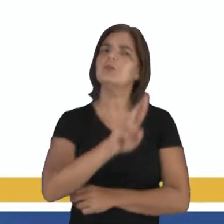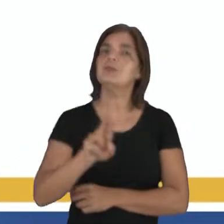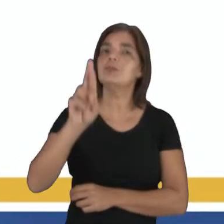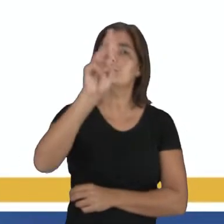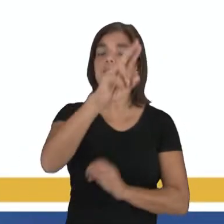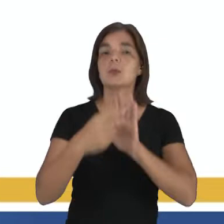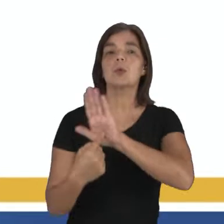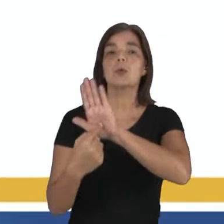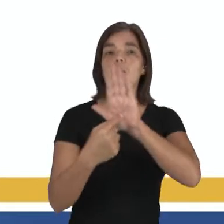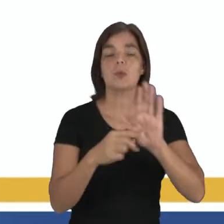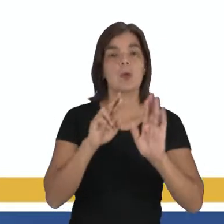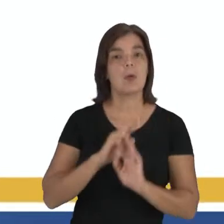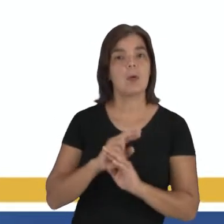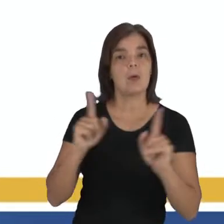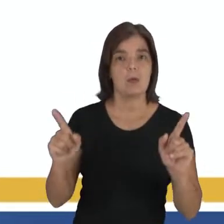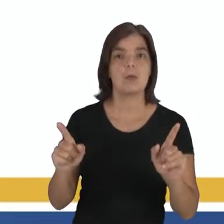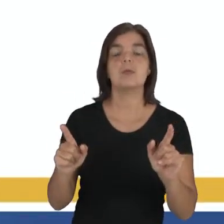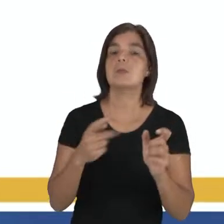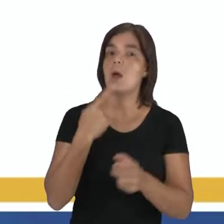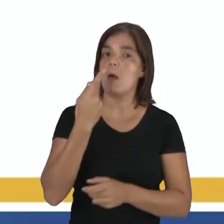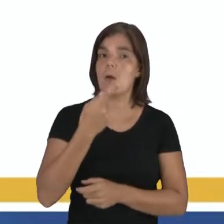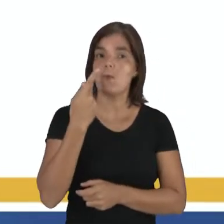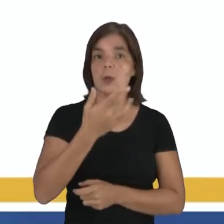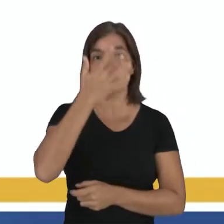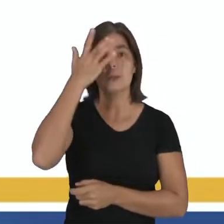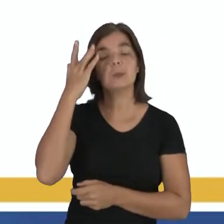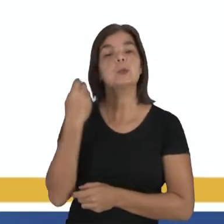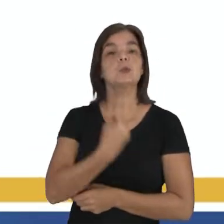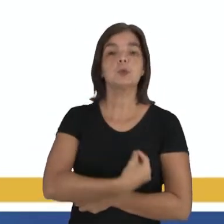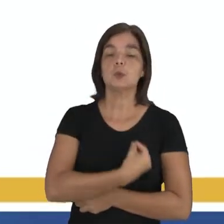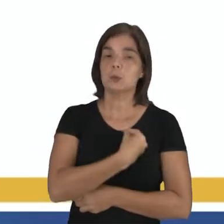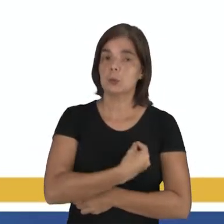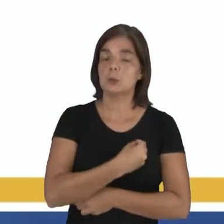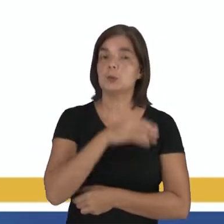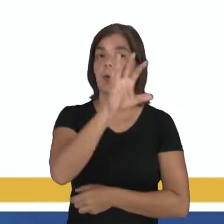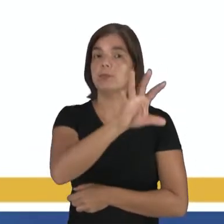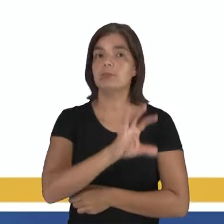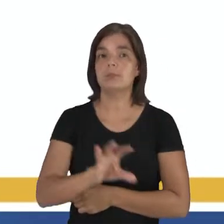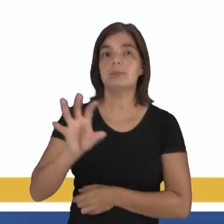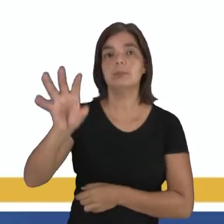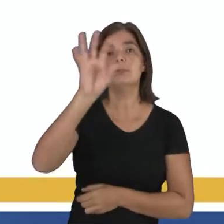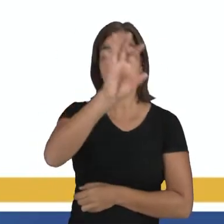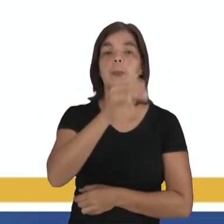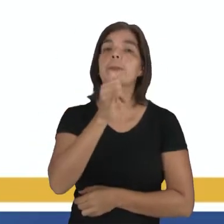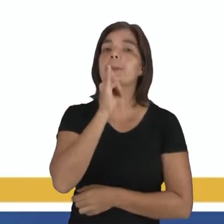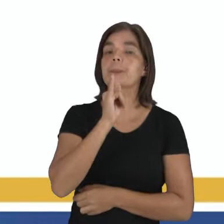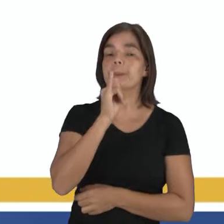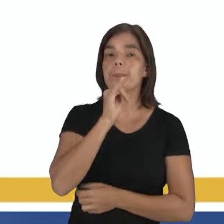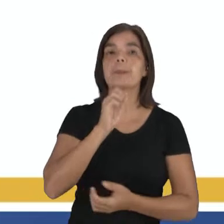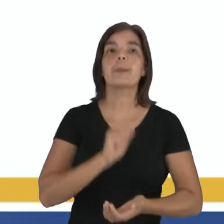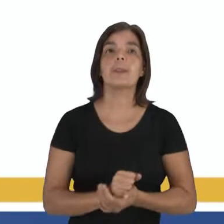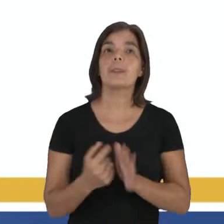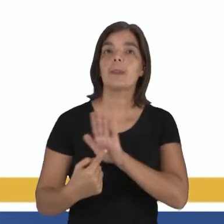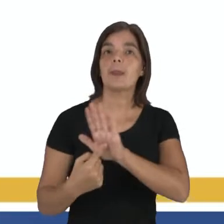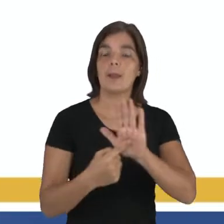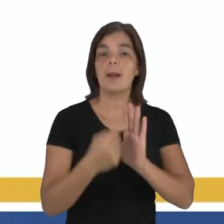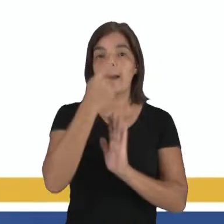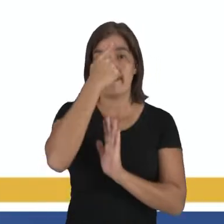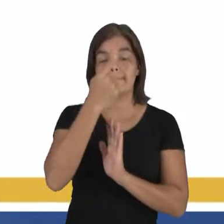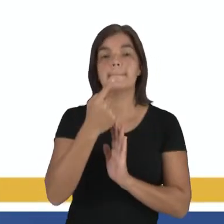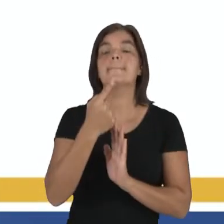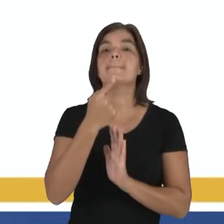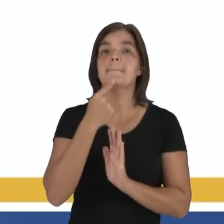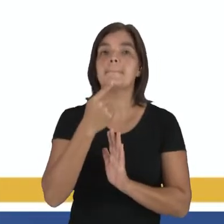que demonstram a diferença entre as falas dos habitantes de diferentes regiões. Por exemplo, está aparecendo aí a imagem